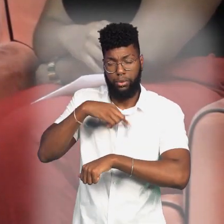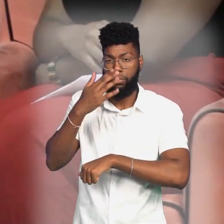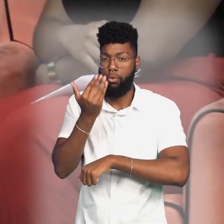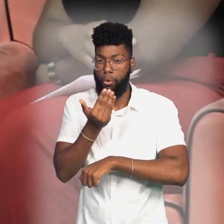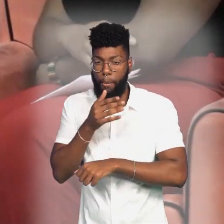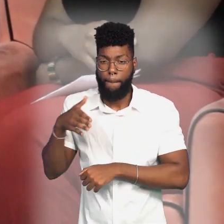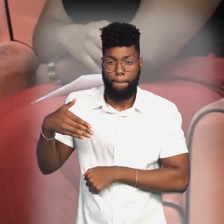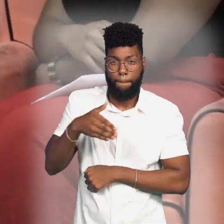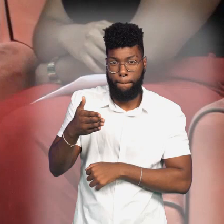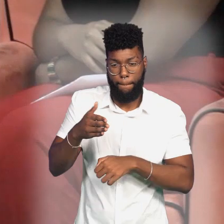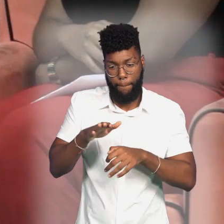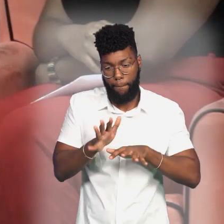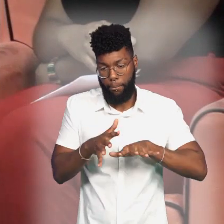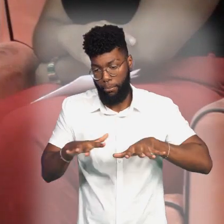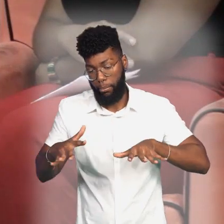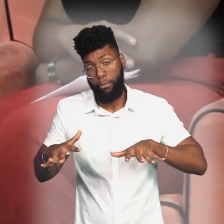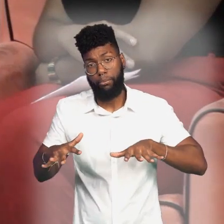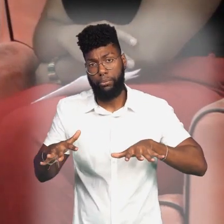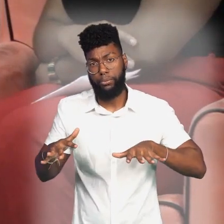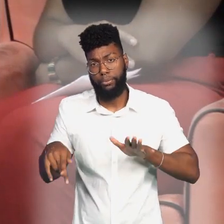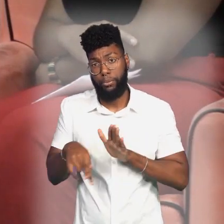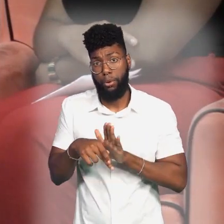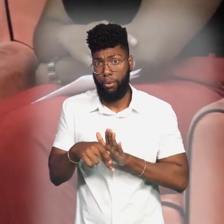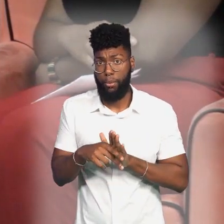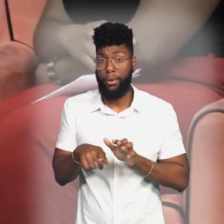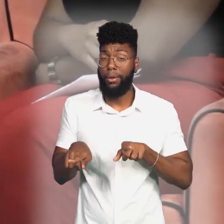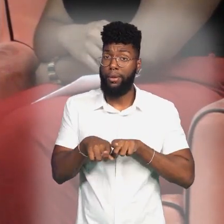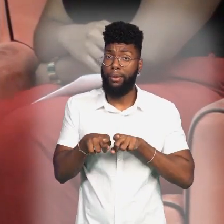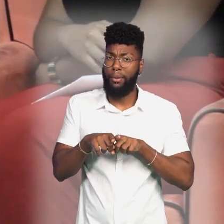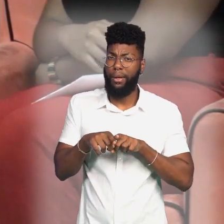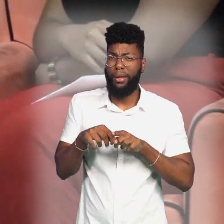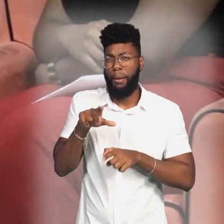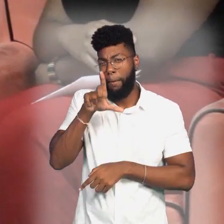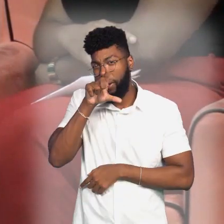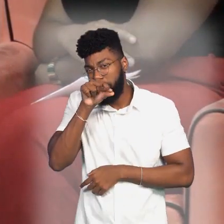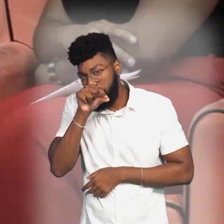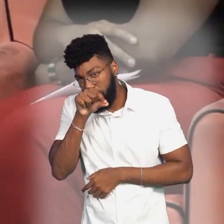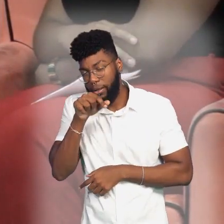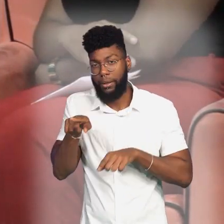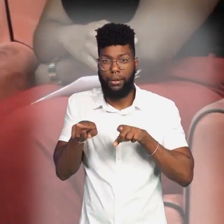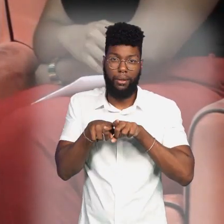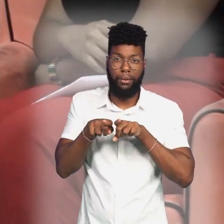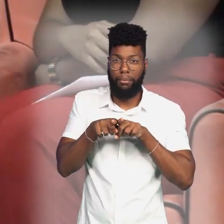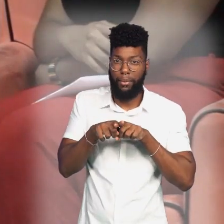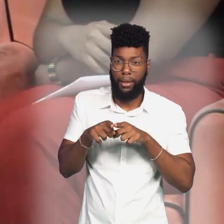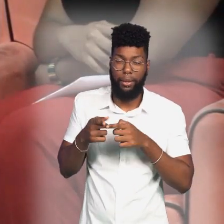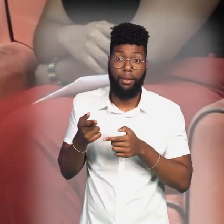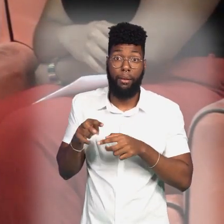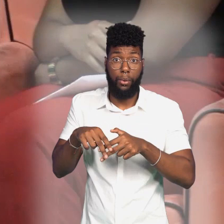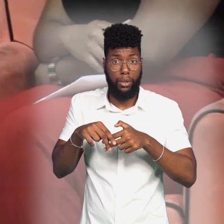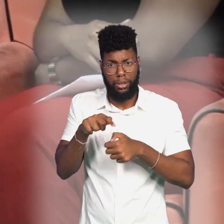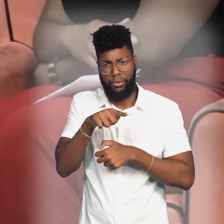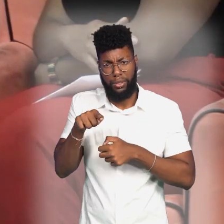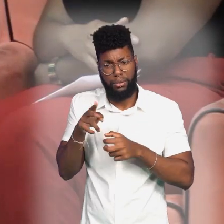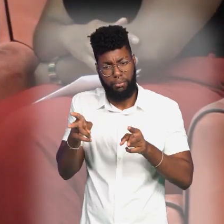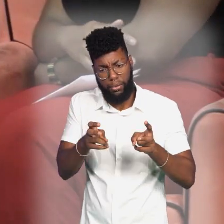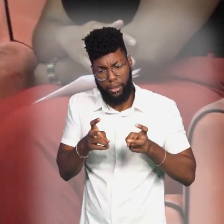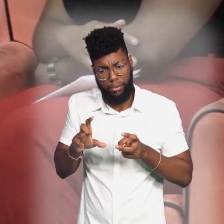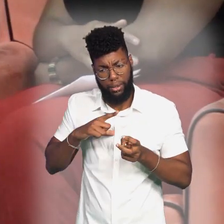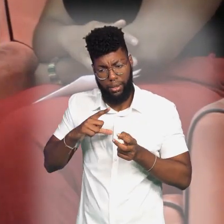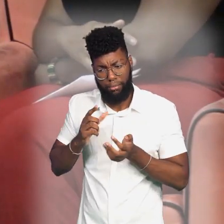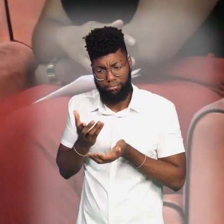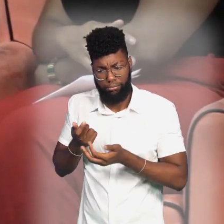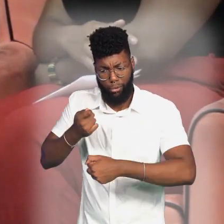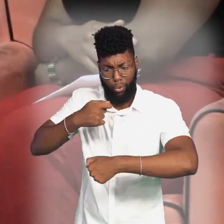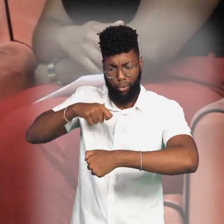mar, e carneiro e aves, frango principalmente. Aí tu vê vários pratos em cima